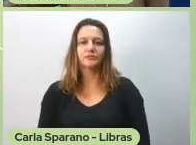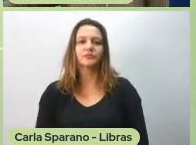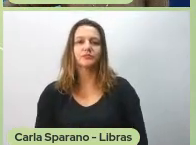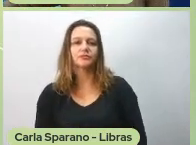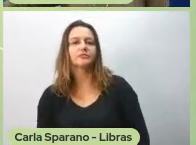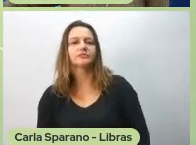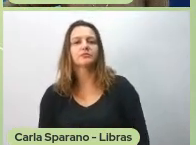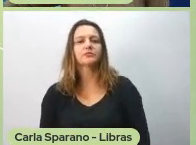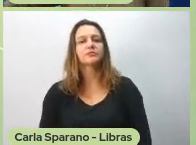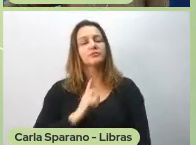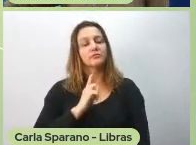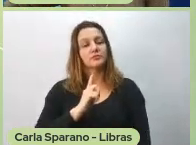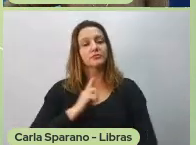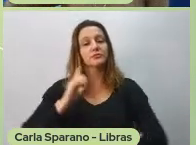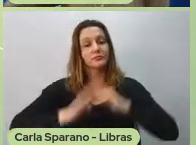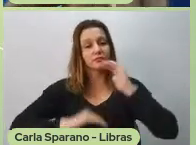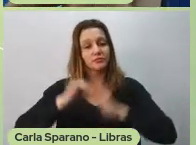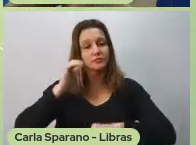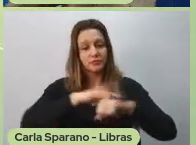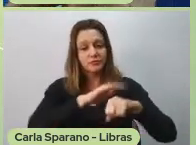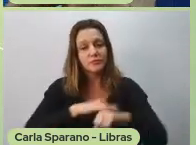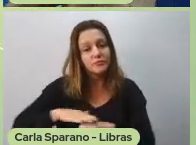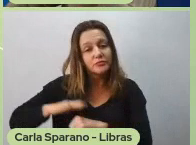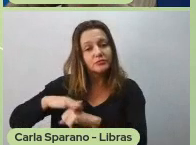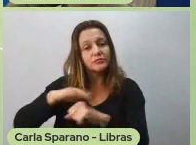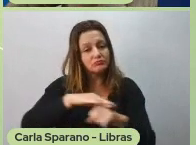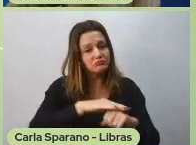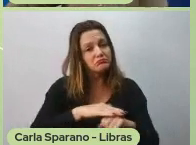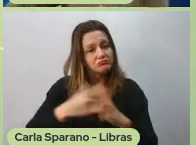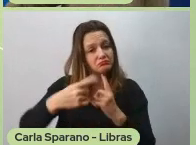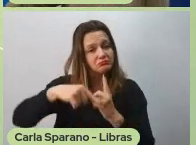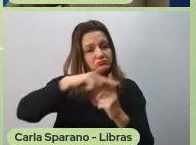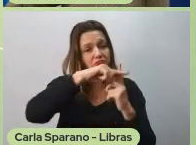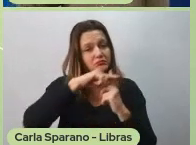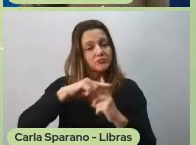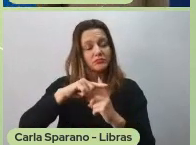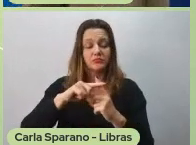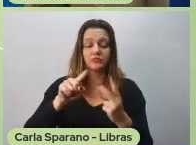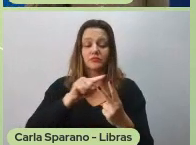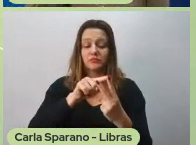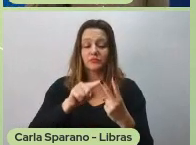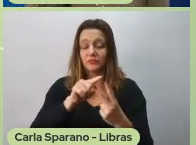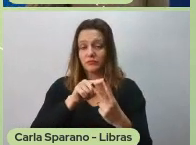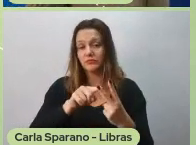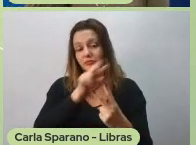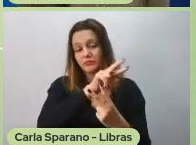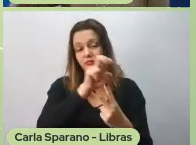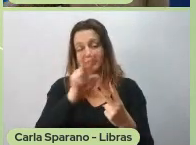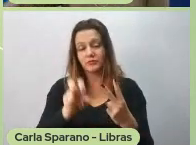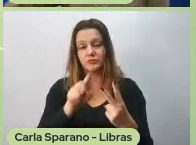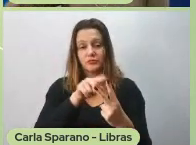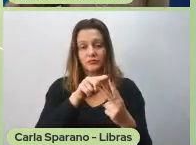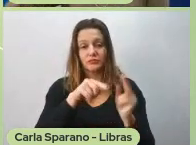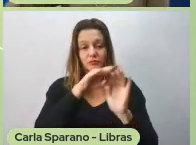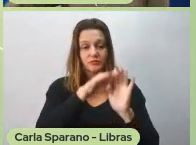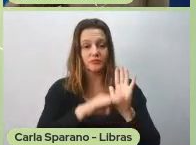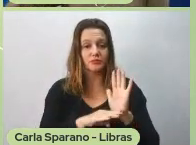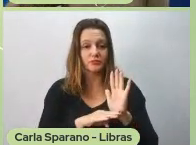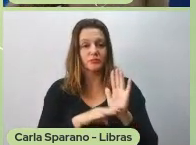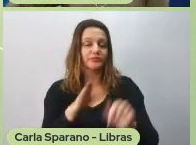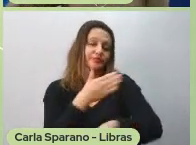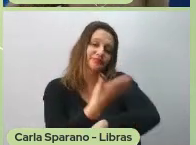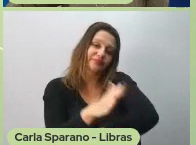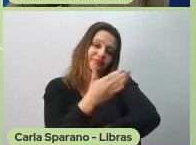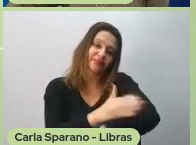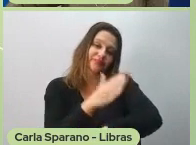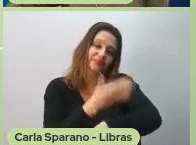Temos ações afirmativas para cada um destes pilares, então eu vou destacar 2 que estão no ar nesse momento, né? O nosso programa de trainee,